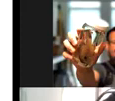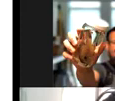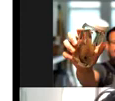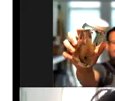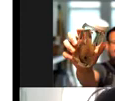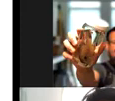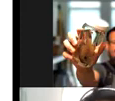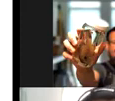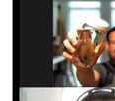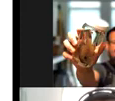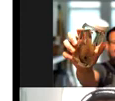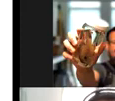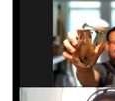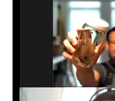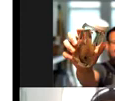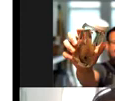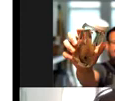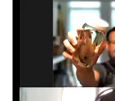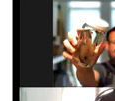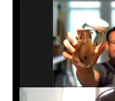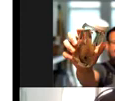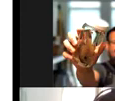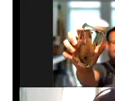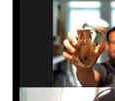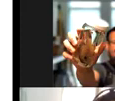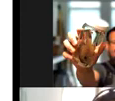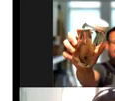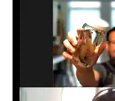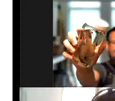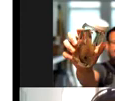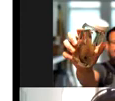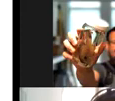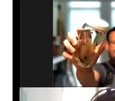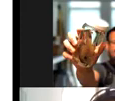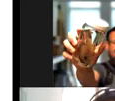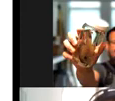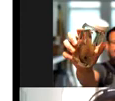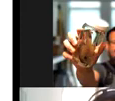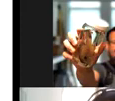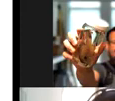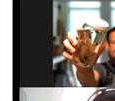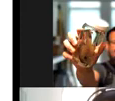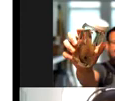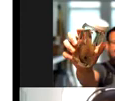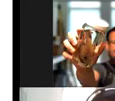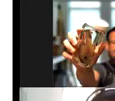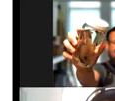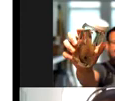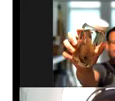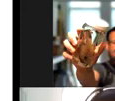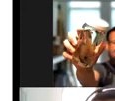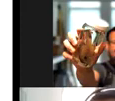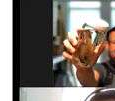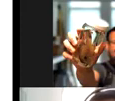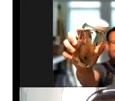grávidos, eles produzem os filhotes, tem o tempo de gestação, tem o tempo de lactação, a idade do desmame, né? E aí eles